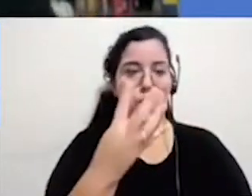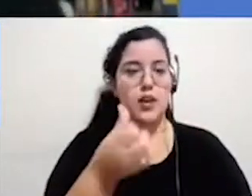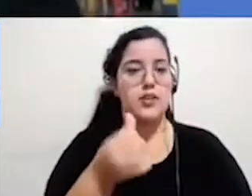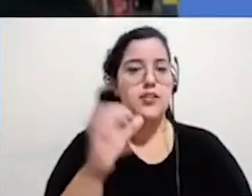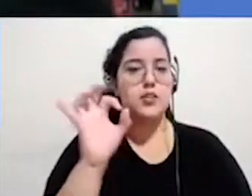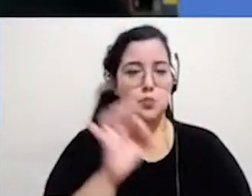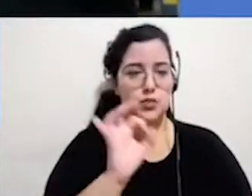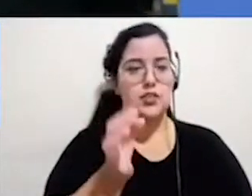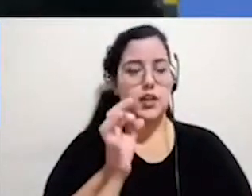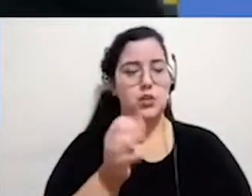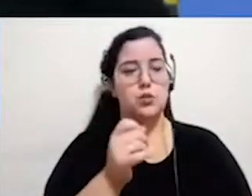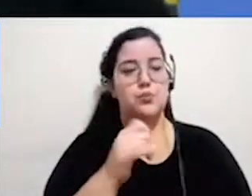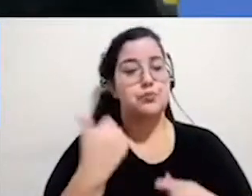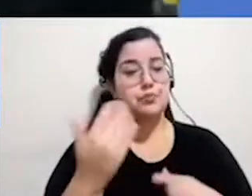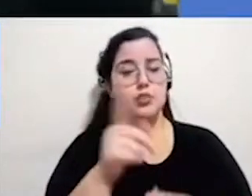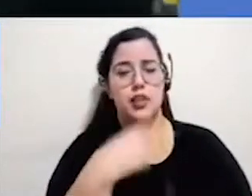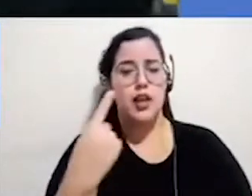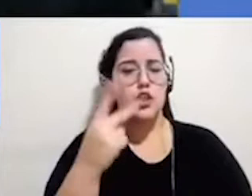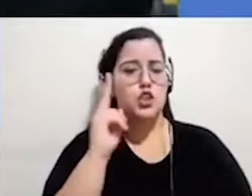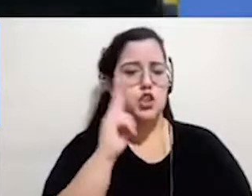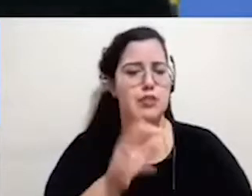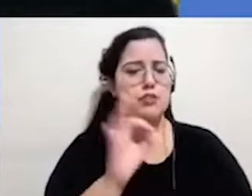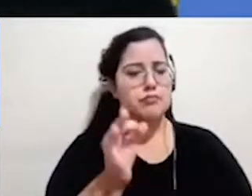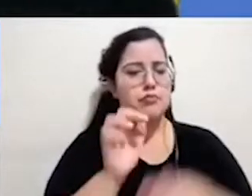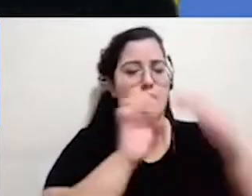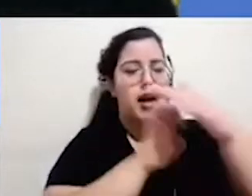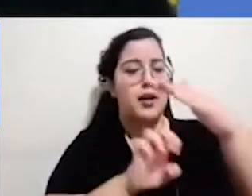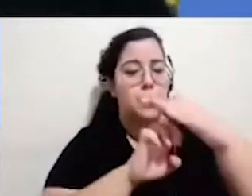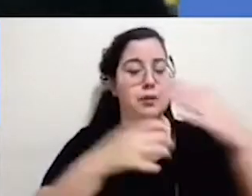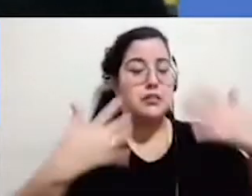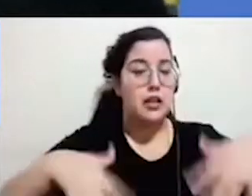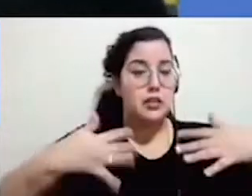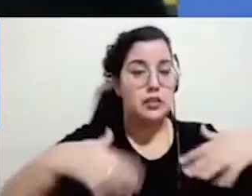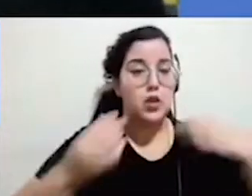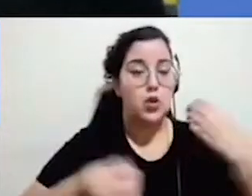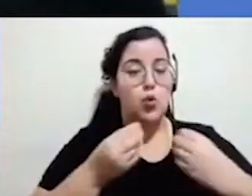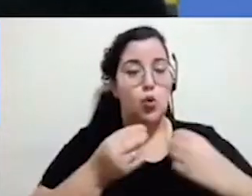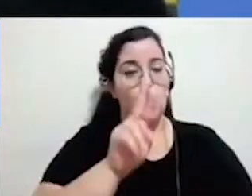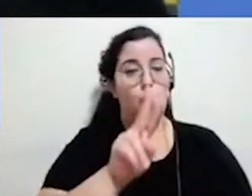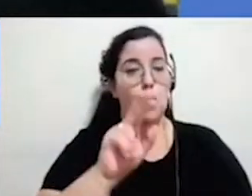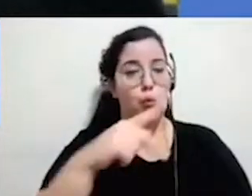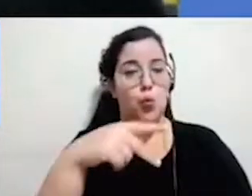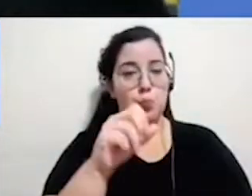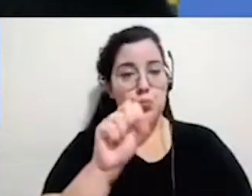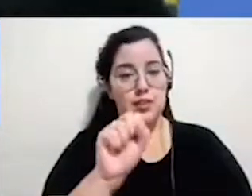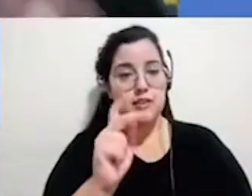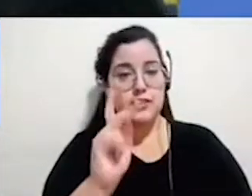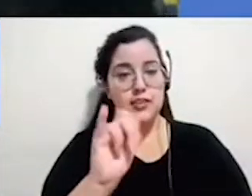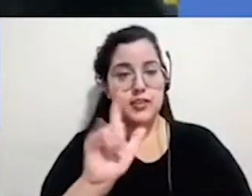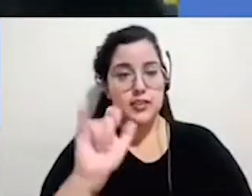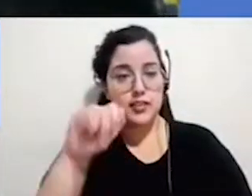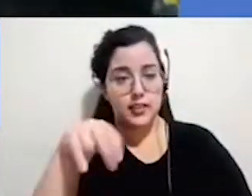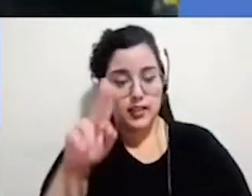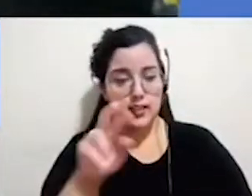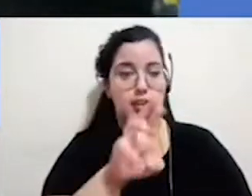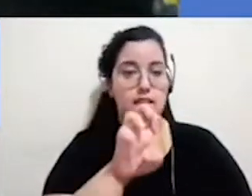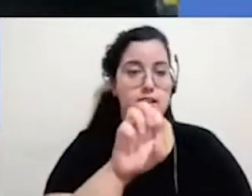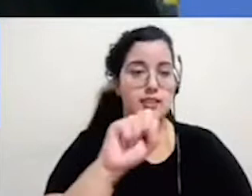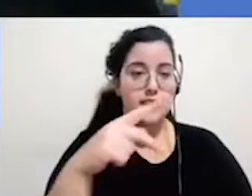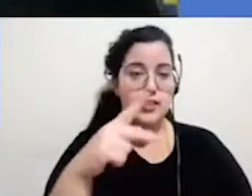exatamente. E aí a gente vê as empresas desesperadas falando em upskilling, reskilling, e a gente vê um discurso